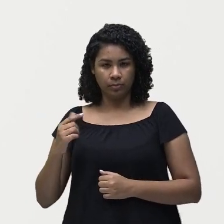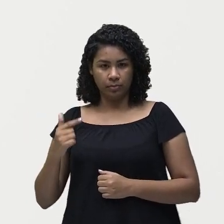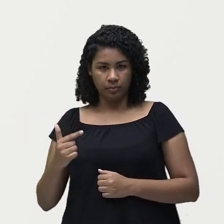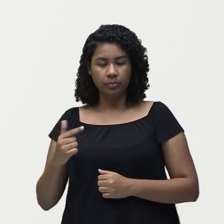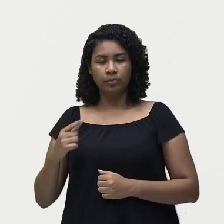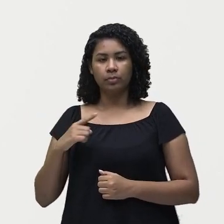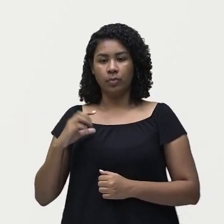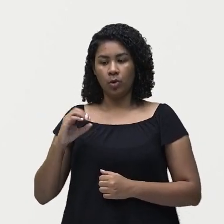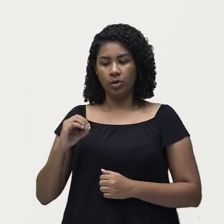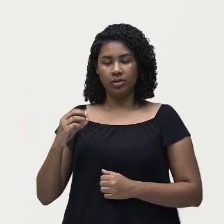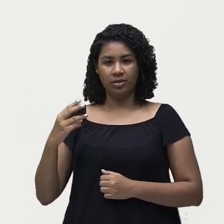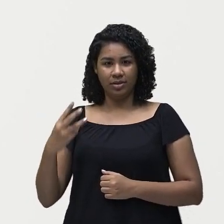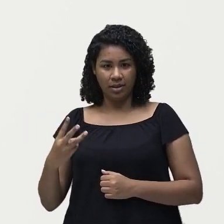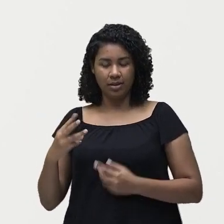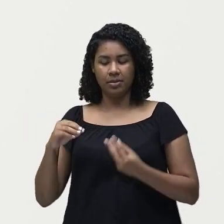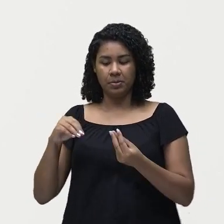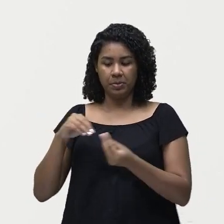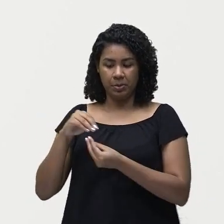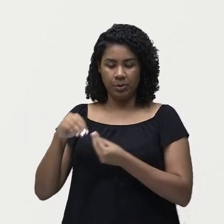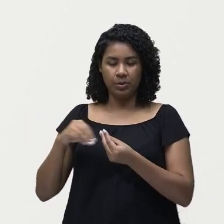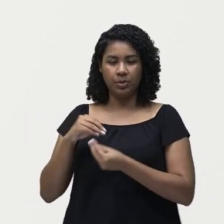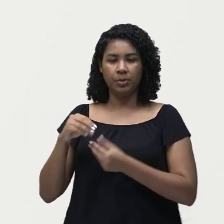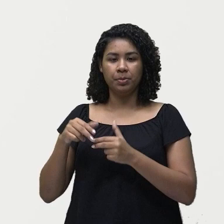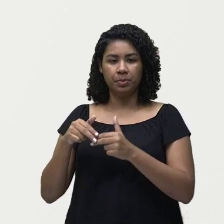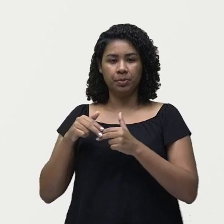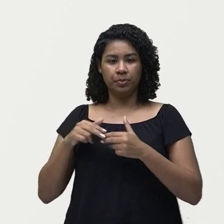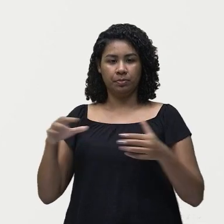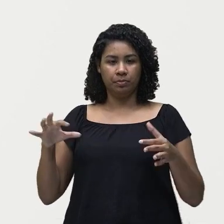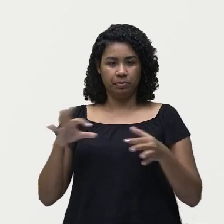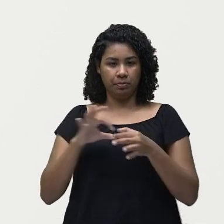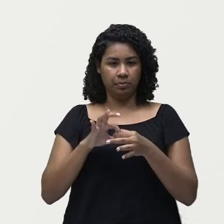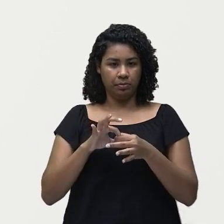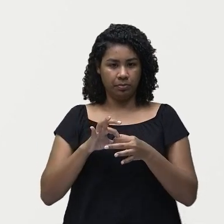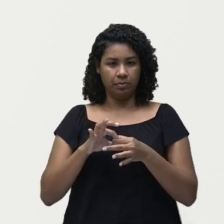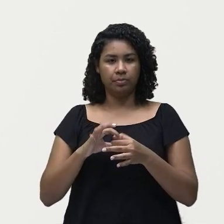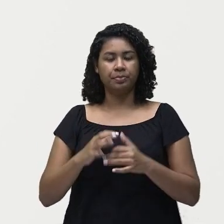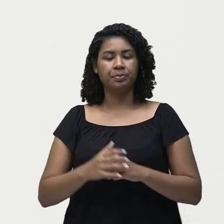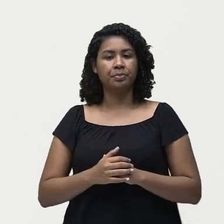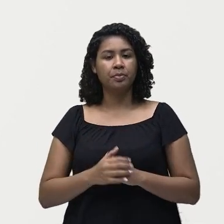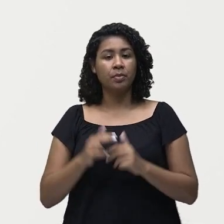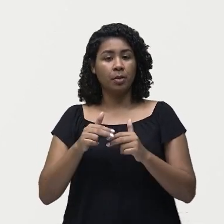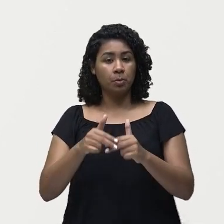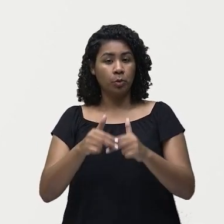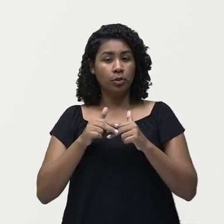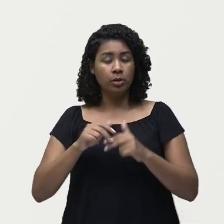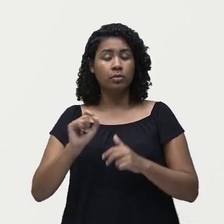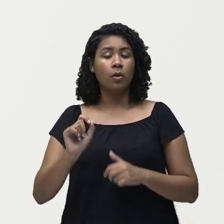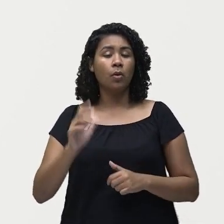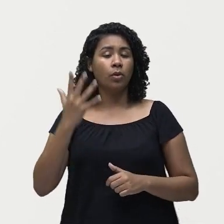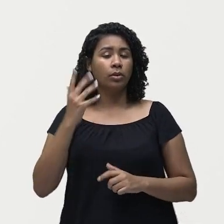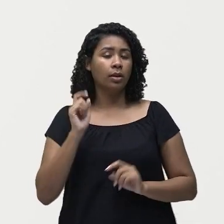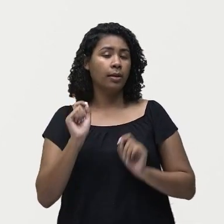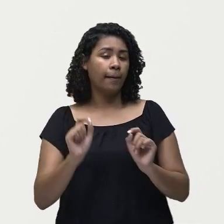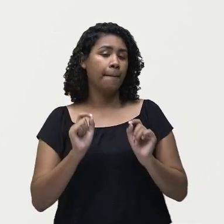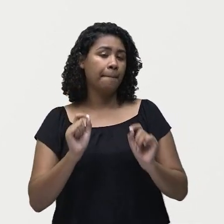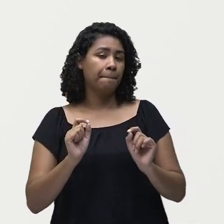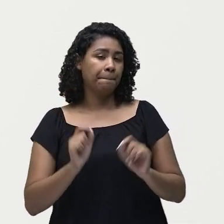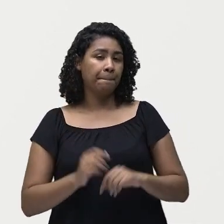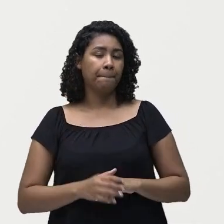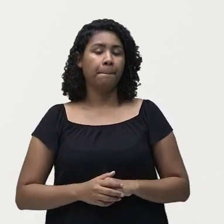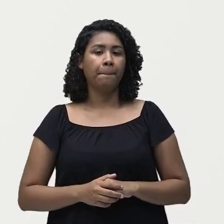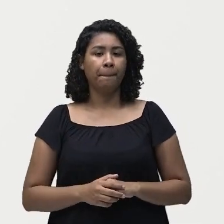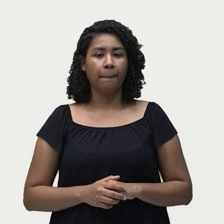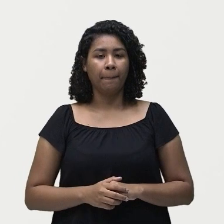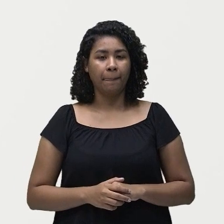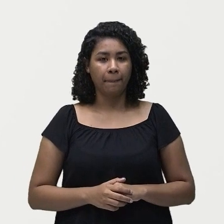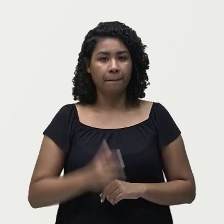é o famoso O3. Nesse momento que o cloro se une com o ozônio, o que acontece? A